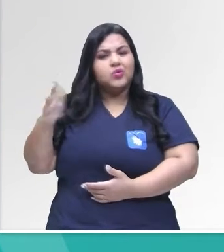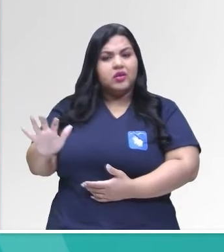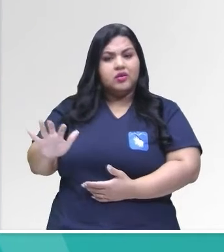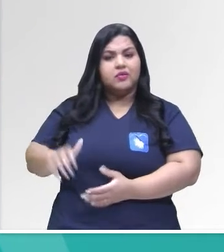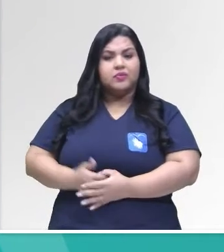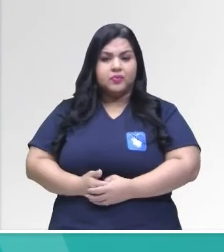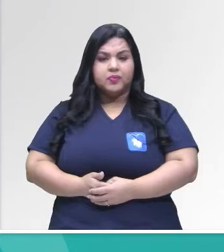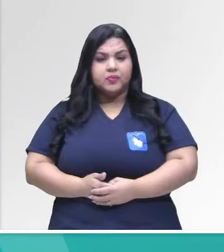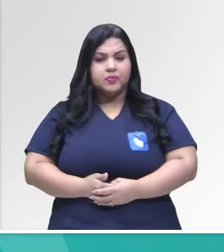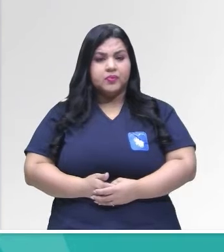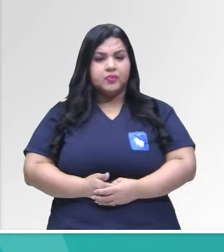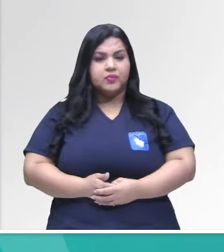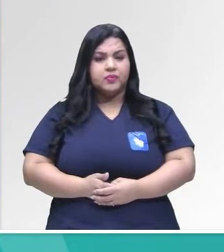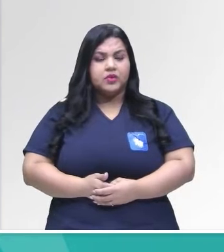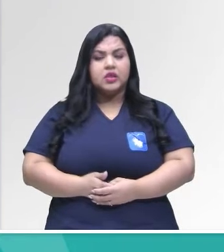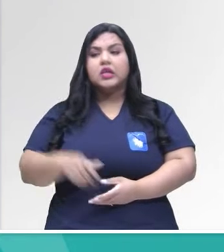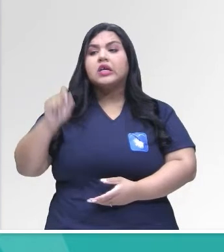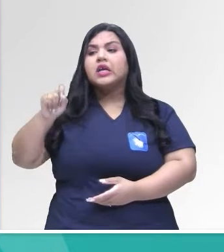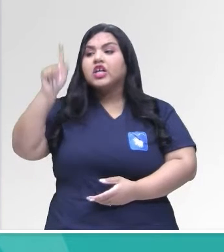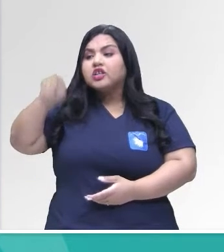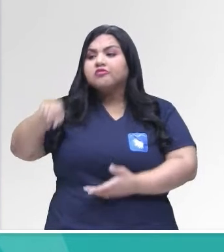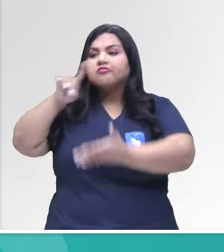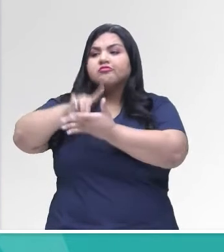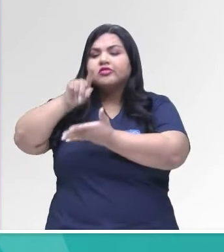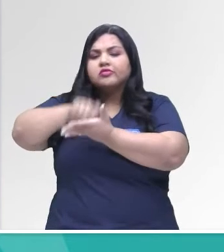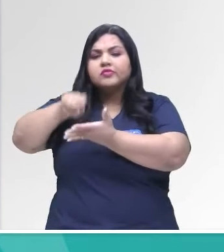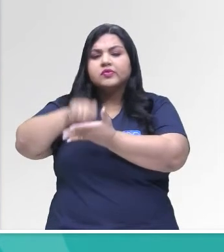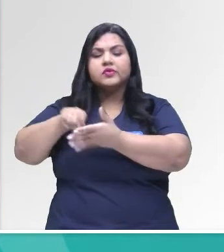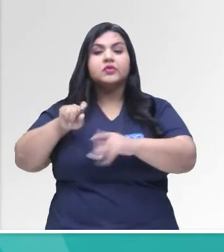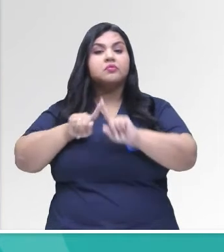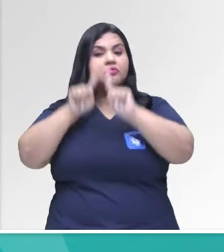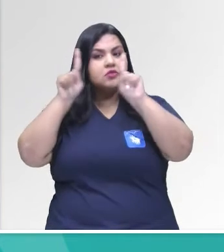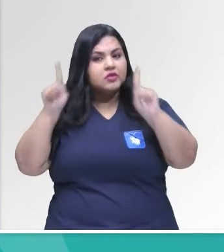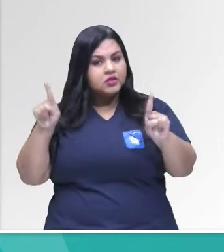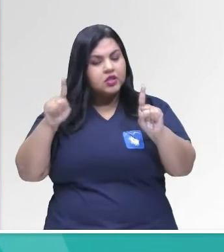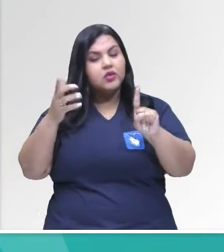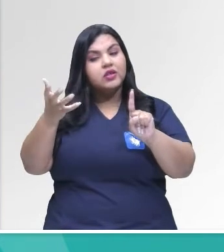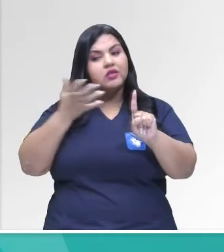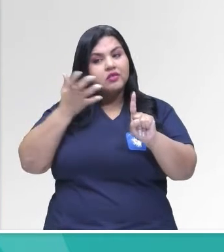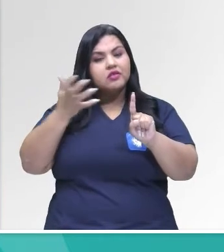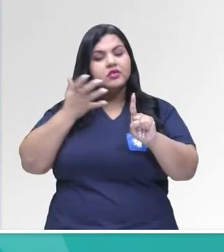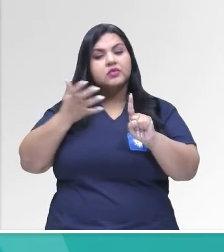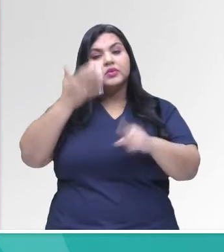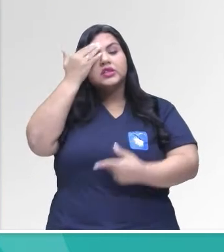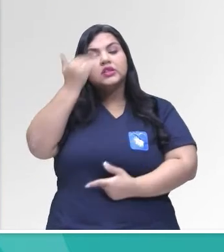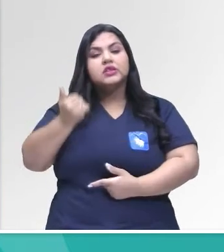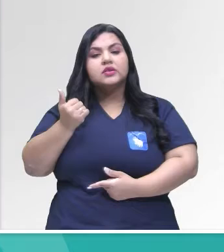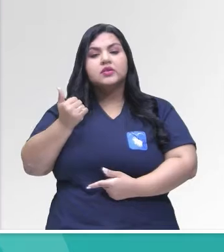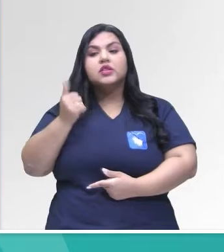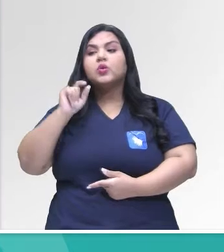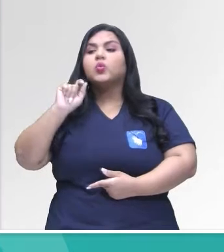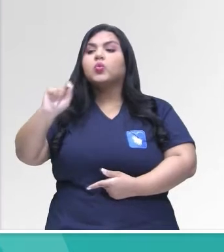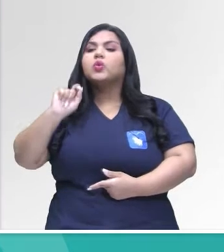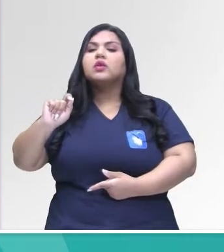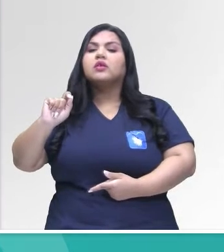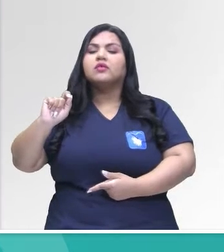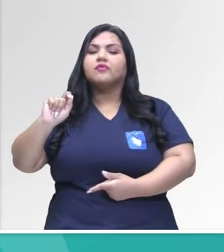aqui, tá bom? Quem foi realmente que escreveu. Mas eu estou querendo saber o